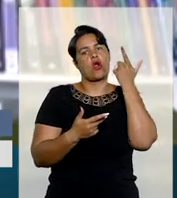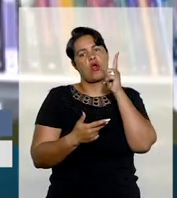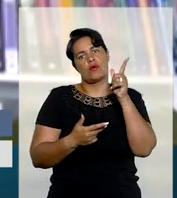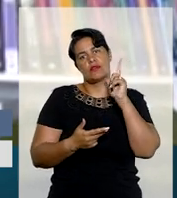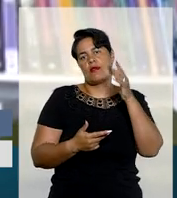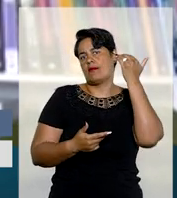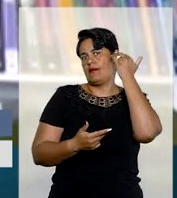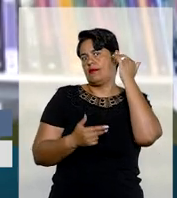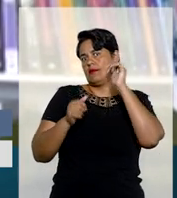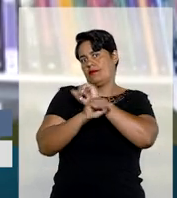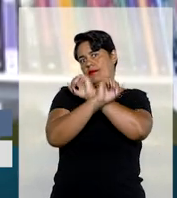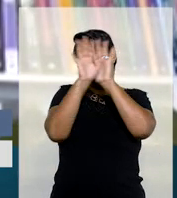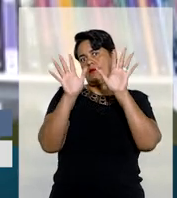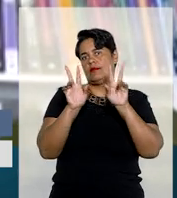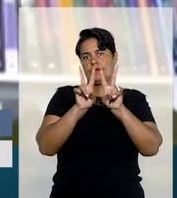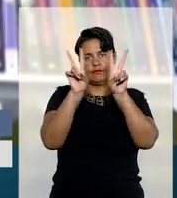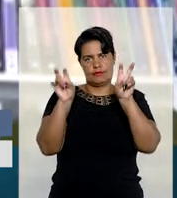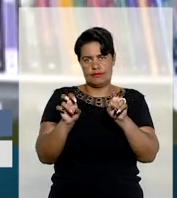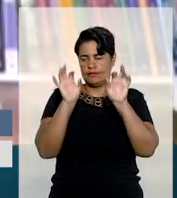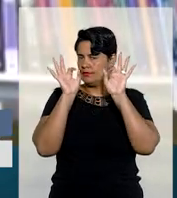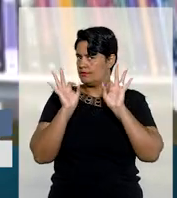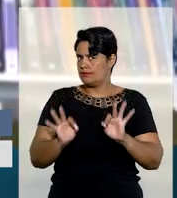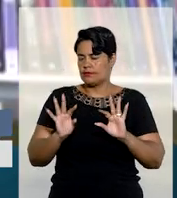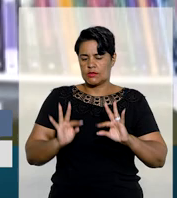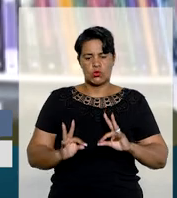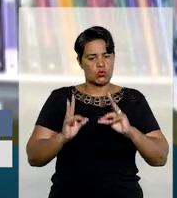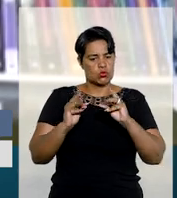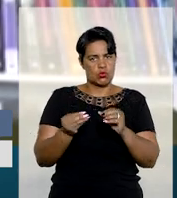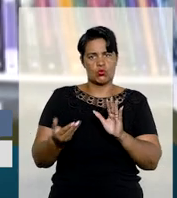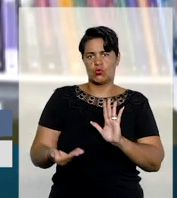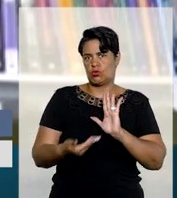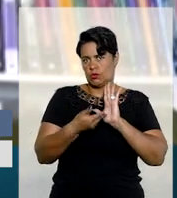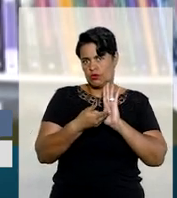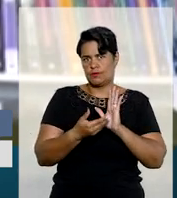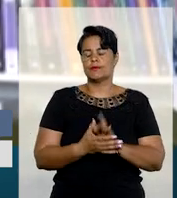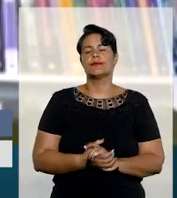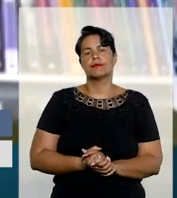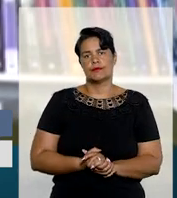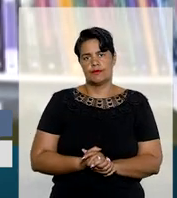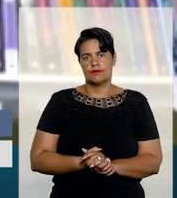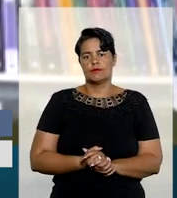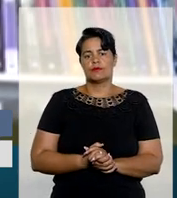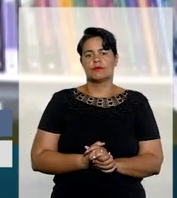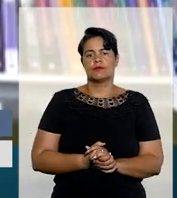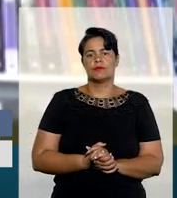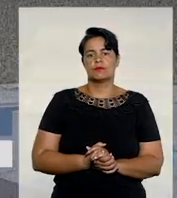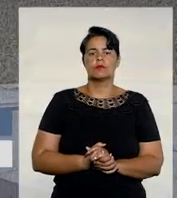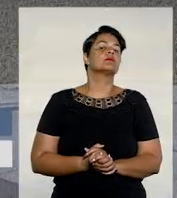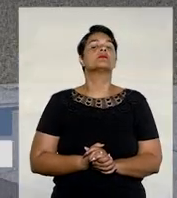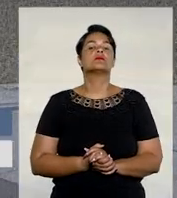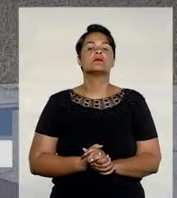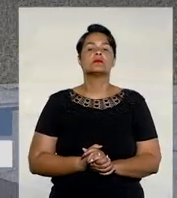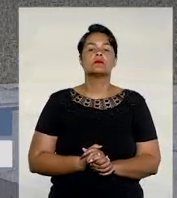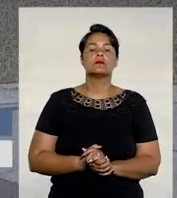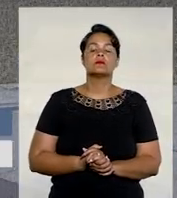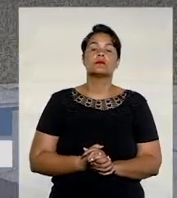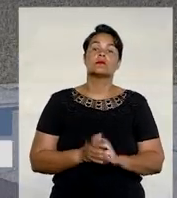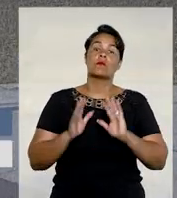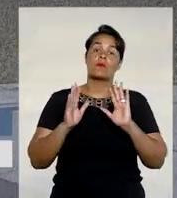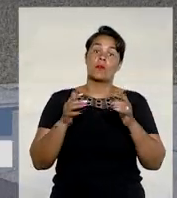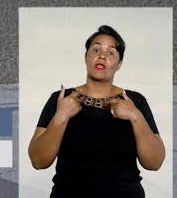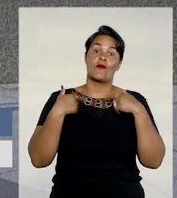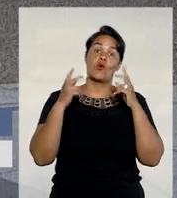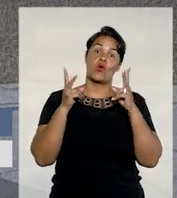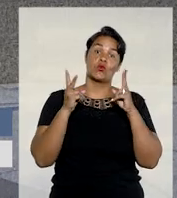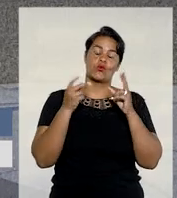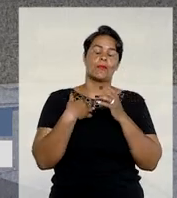viabilizar o devido pré-questionamento da questão federal no especial ou da questão constitucional no extraordinário. Quero continuar com